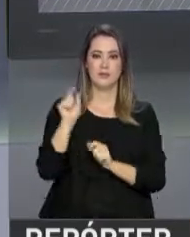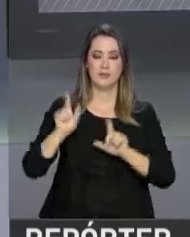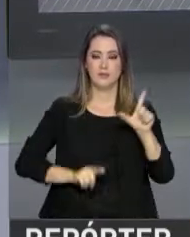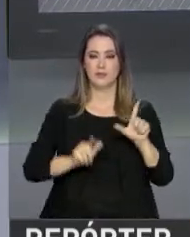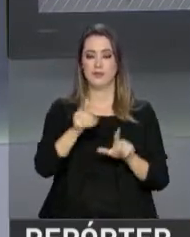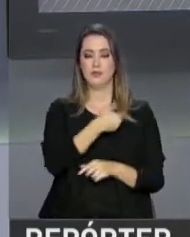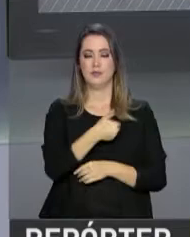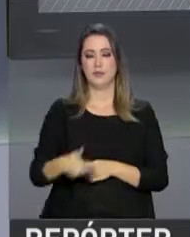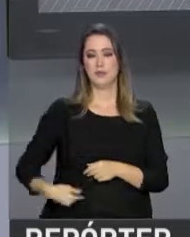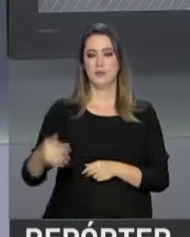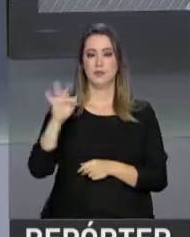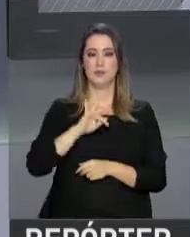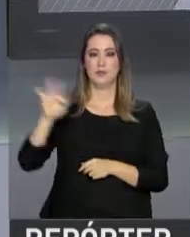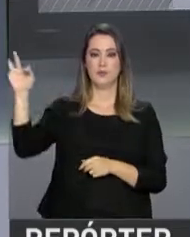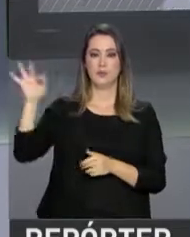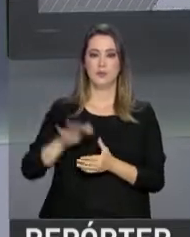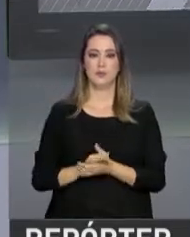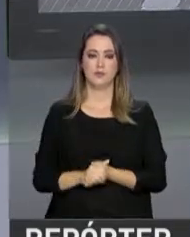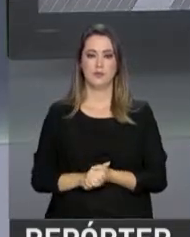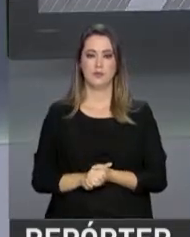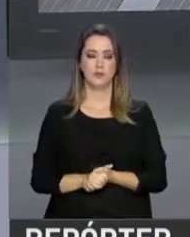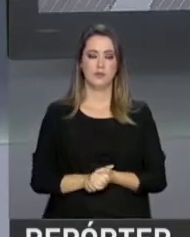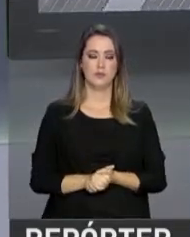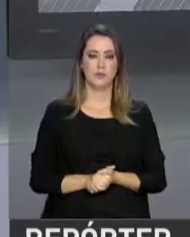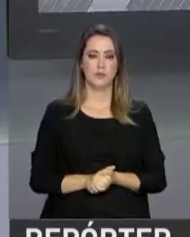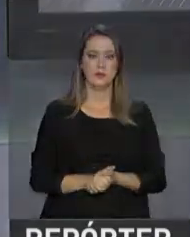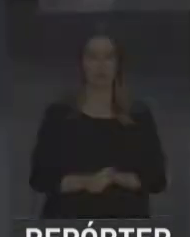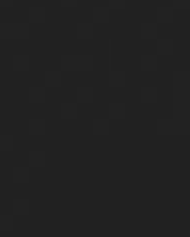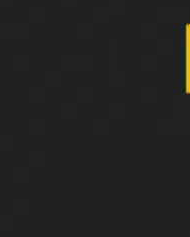com a gente na nbr a tv do governo federal